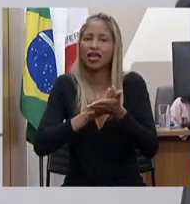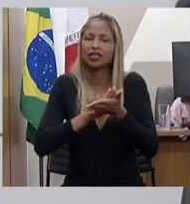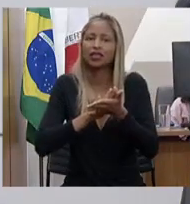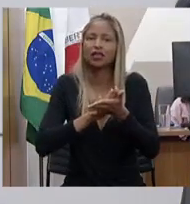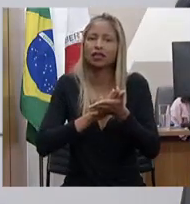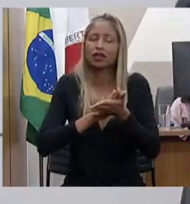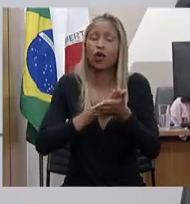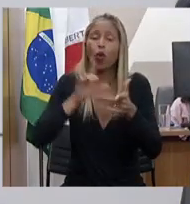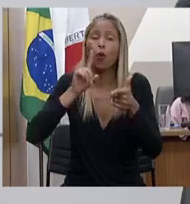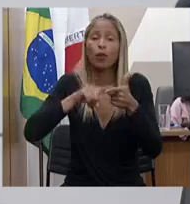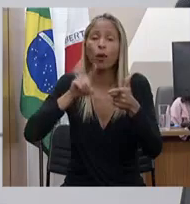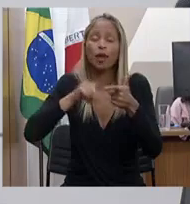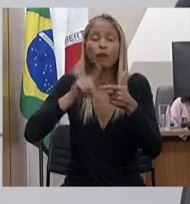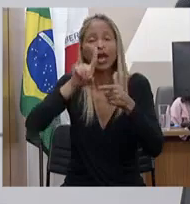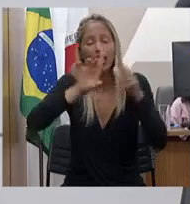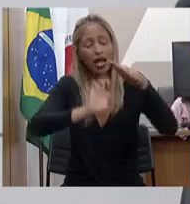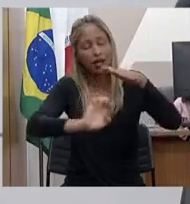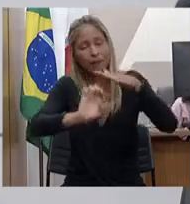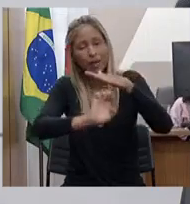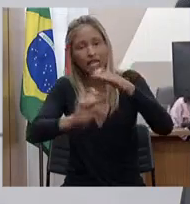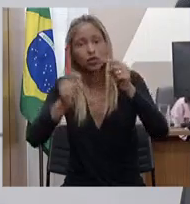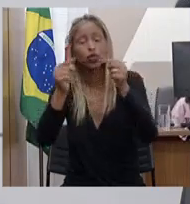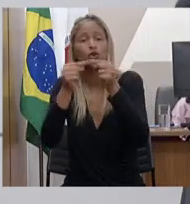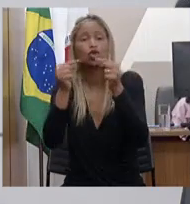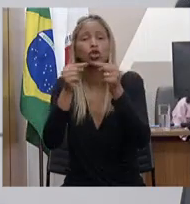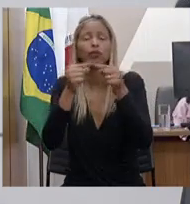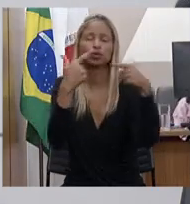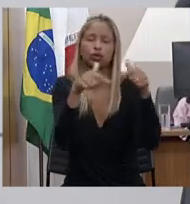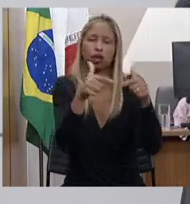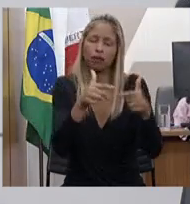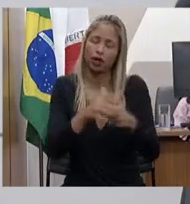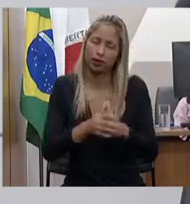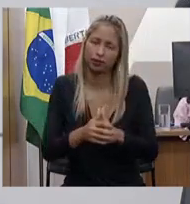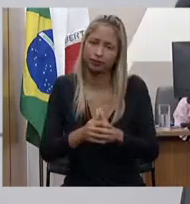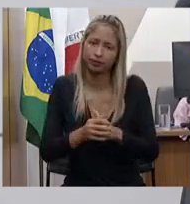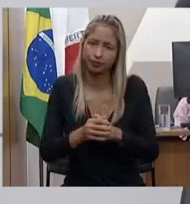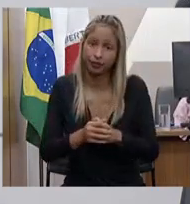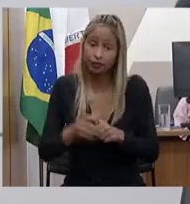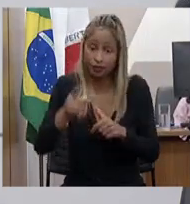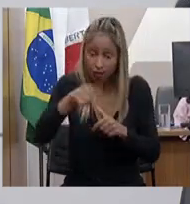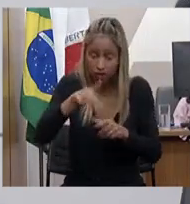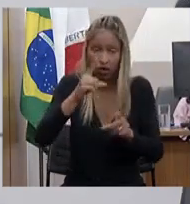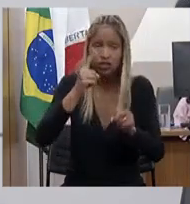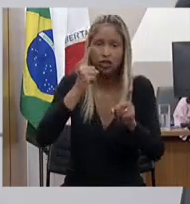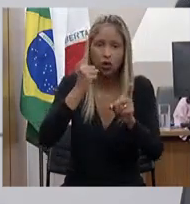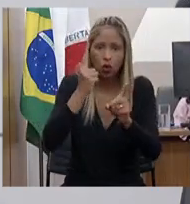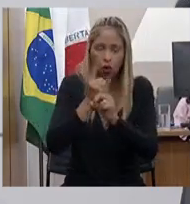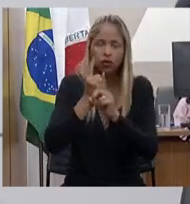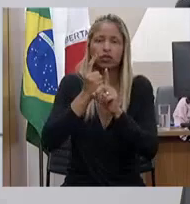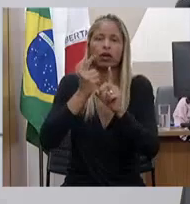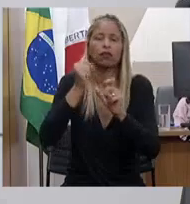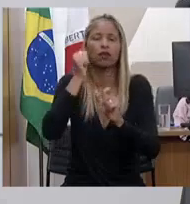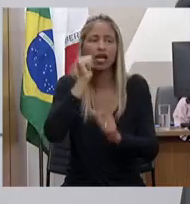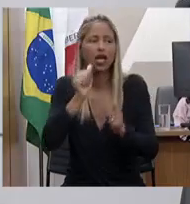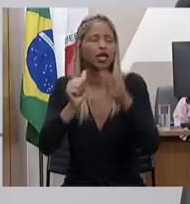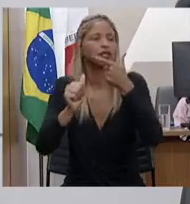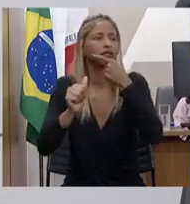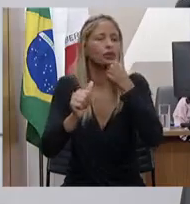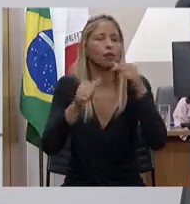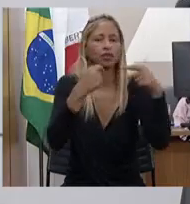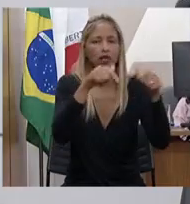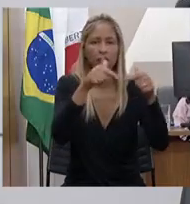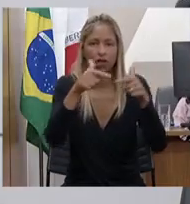solucionado a fonte do problema tá na empresa tá no modelo de gestão na forma de trabalho que a gente enquanto trabalhadores trabalhadoras com apoio